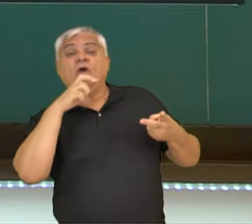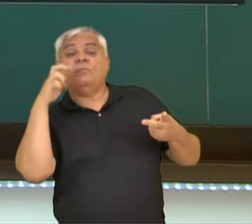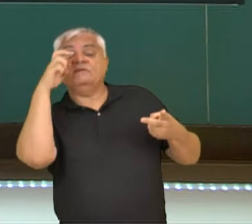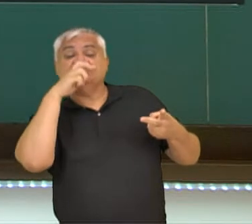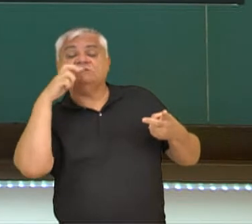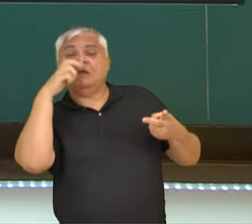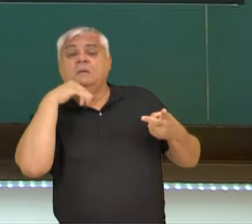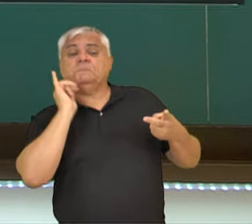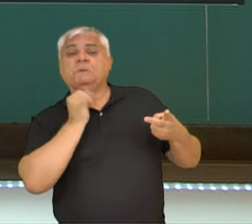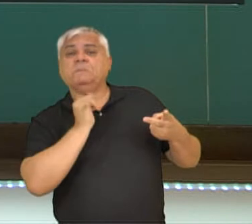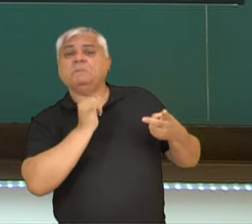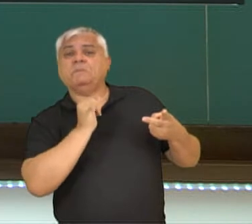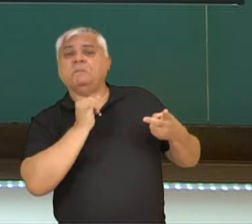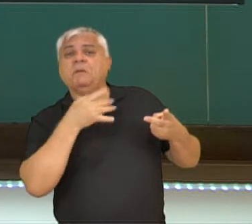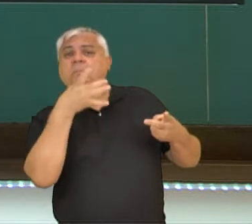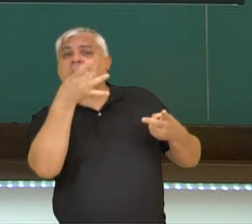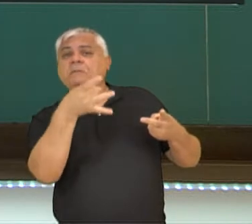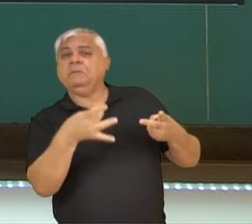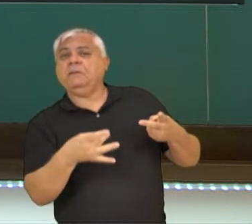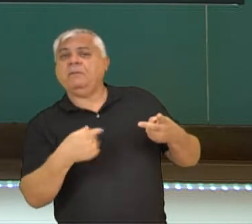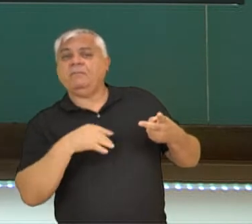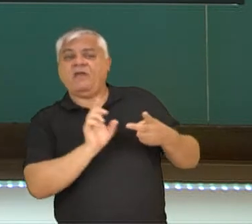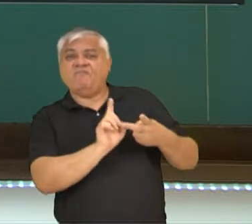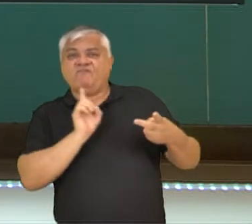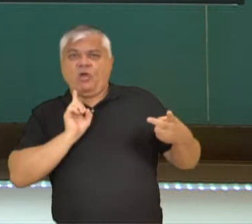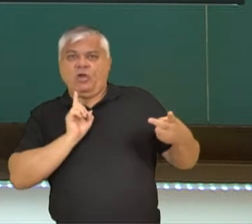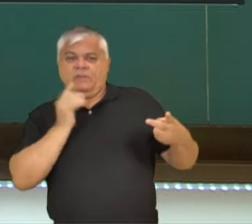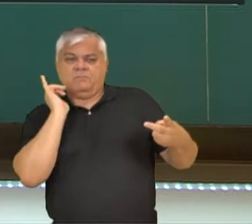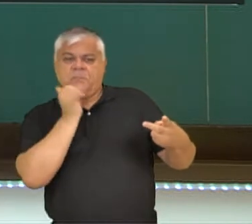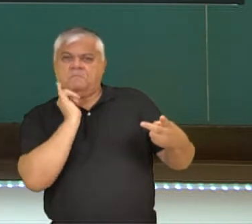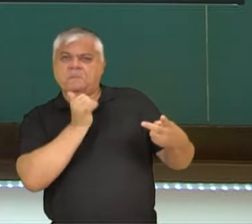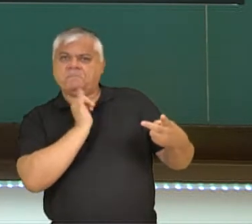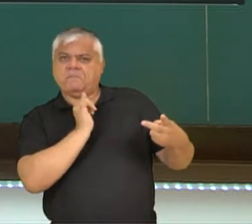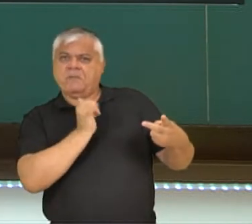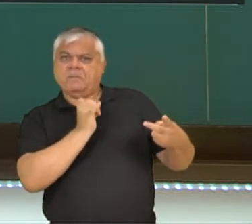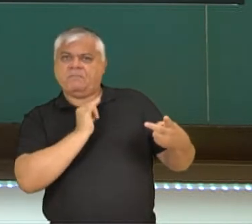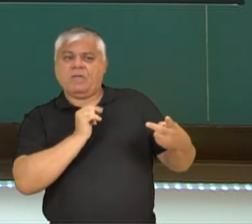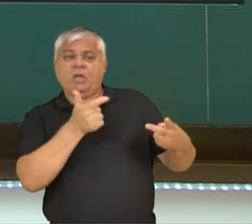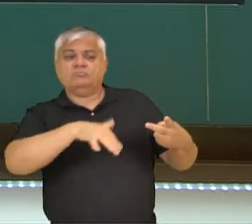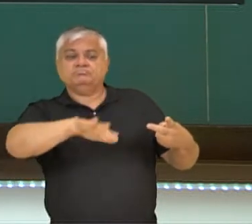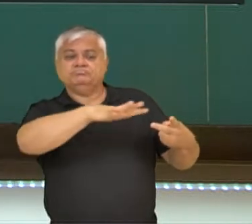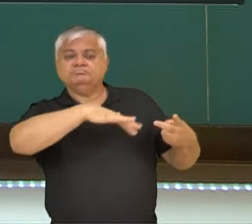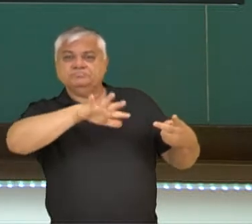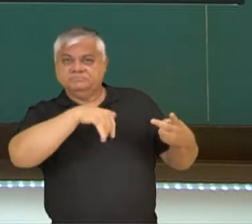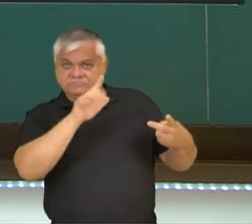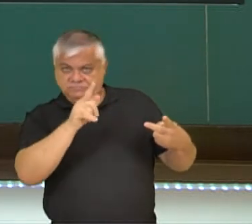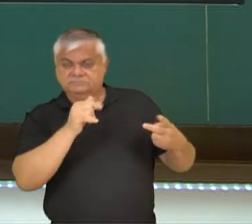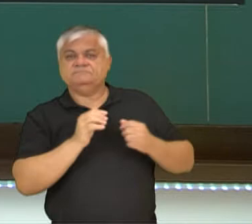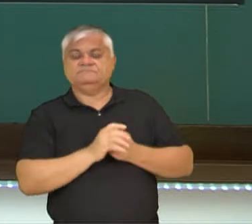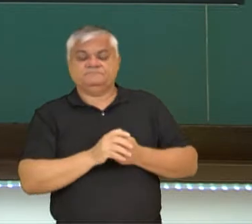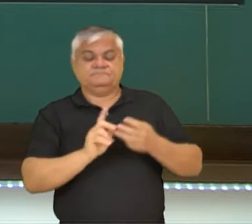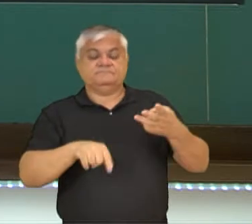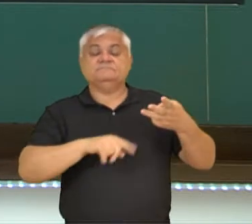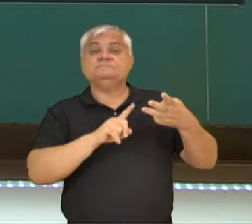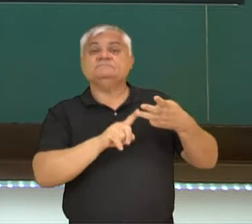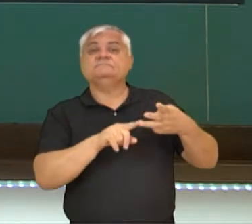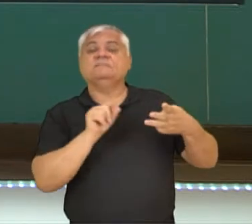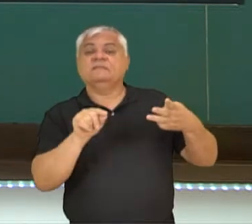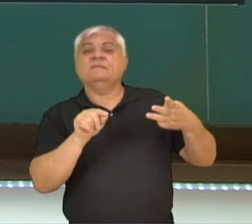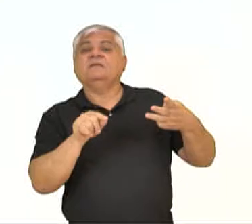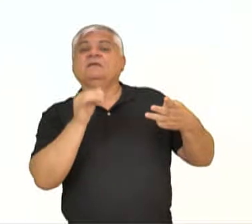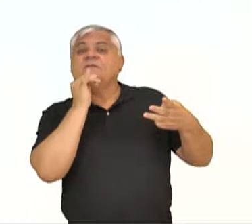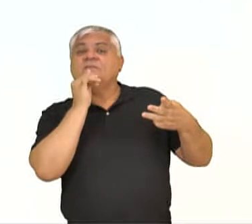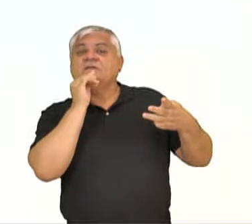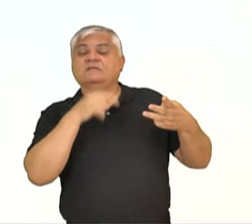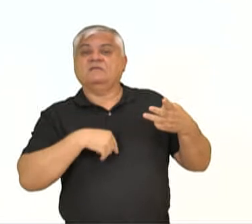só observa, ele conta a história, as ações de outros personagens. Nós temos um narrador